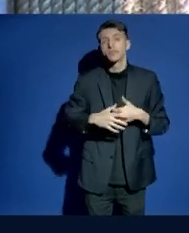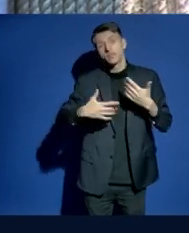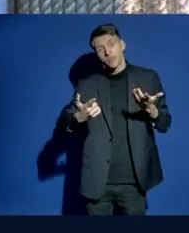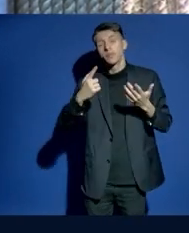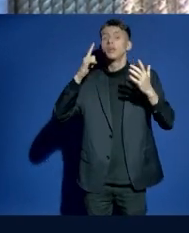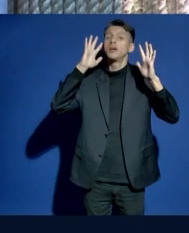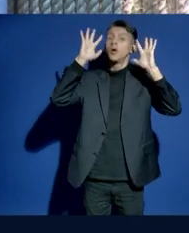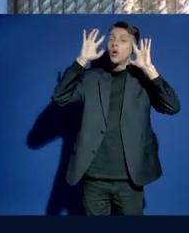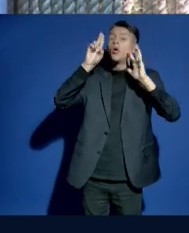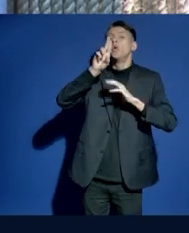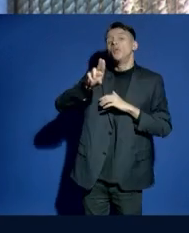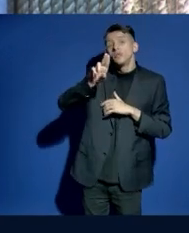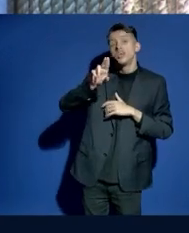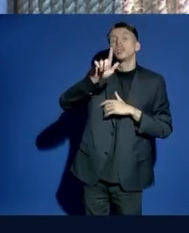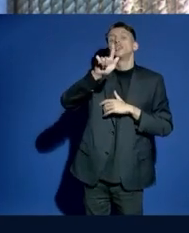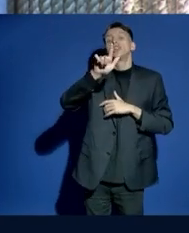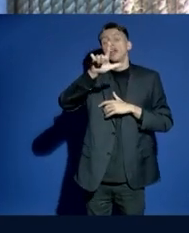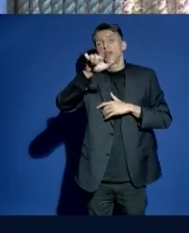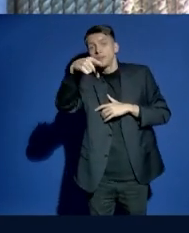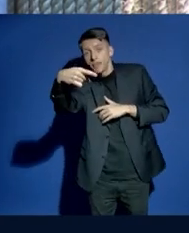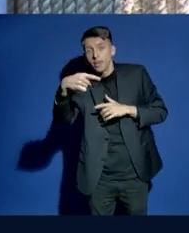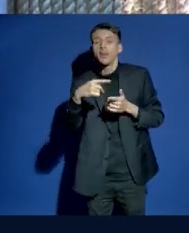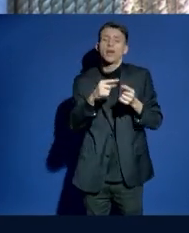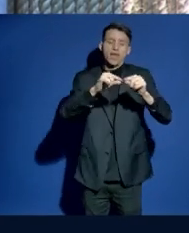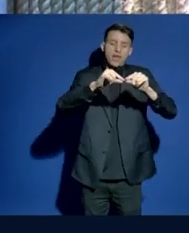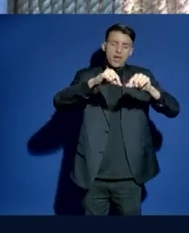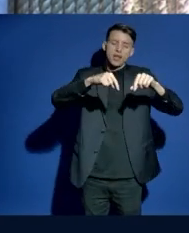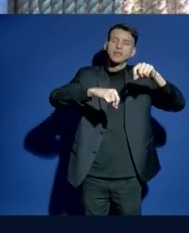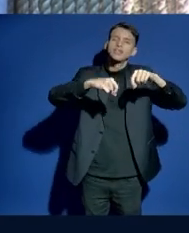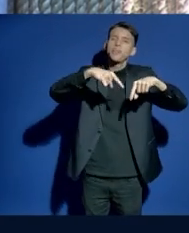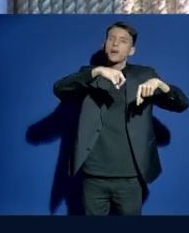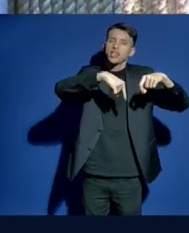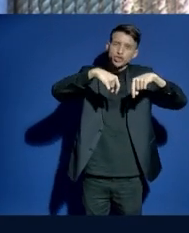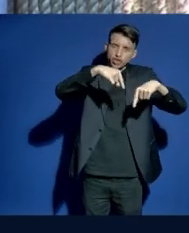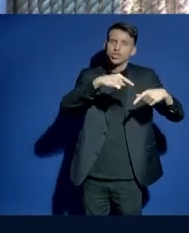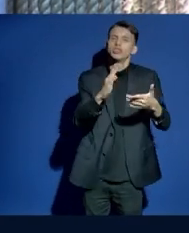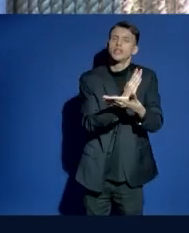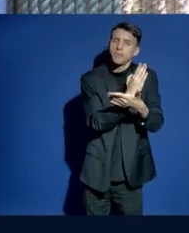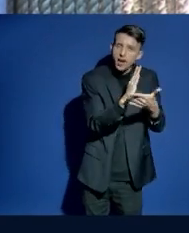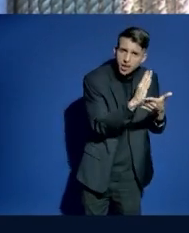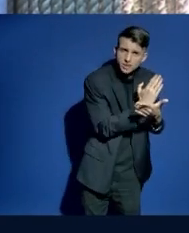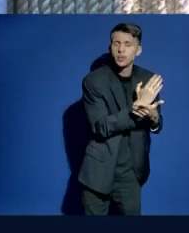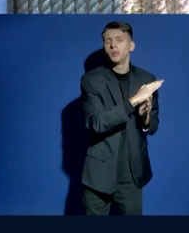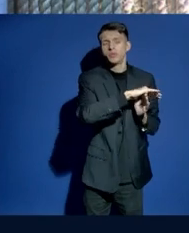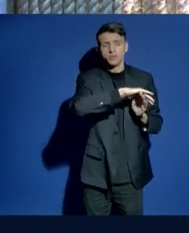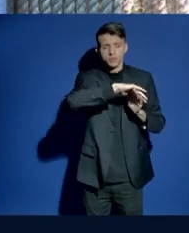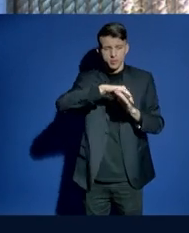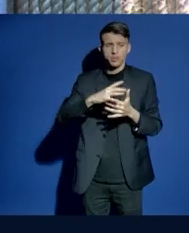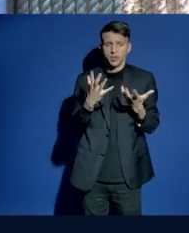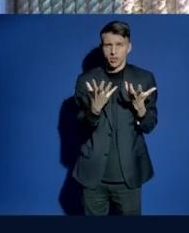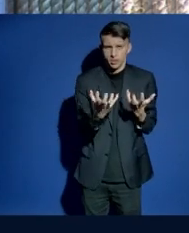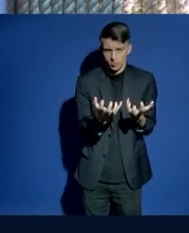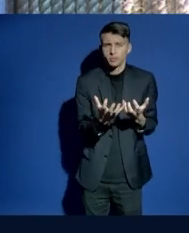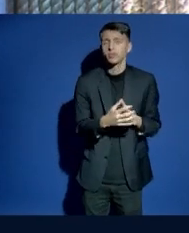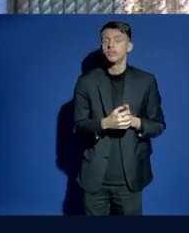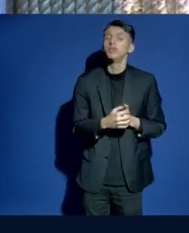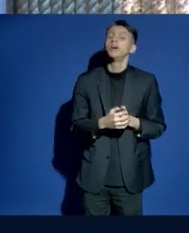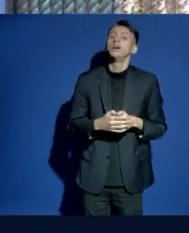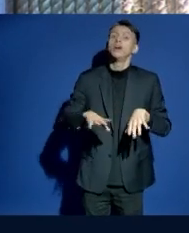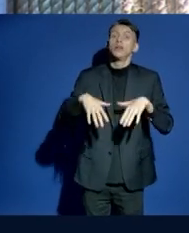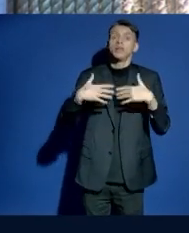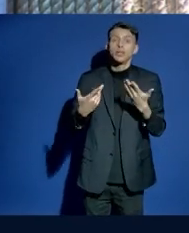de GLP para secar grão para funcionar frigorífico para chilers uma série de tecnologias e o GLP do Mato Grosso